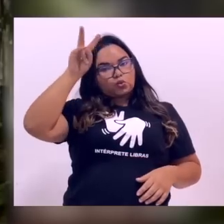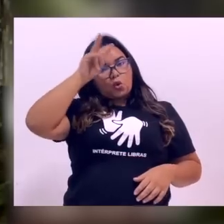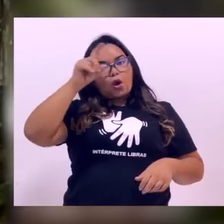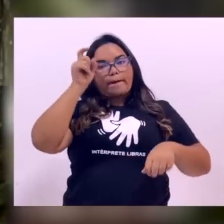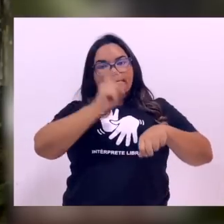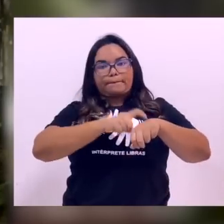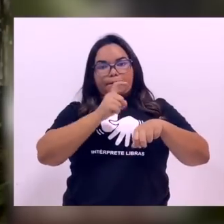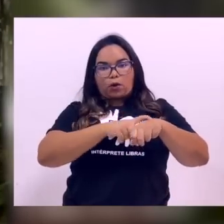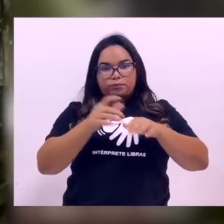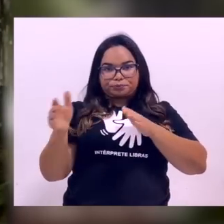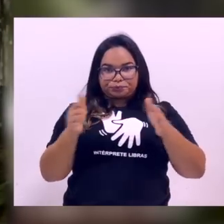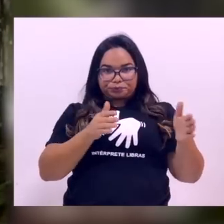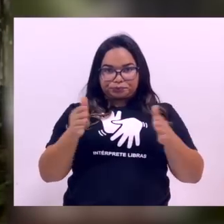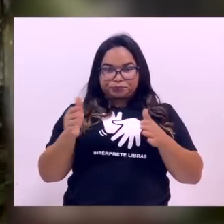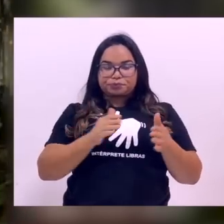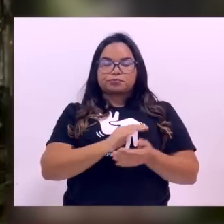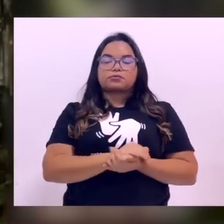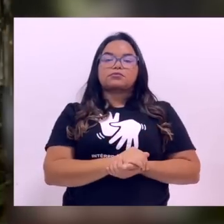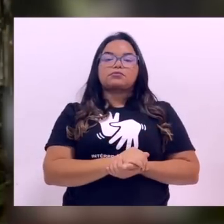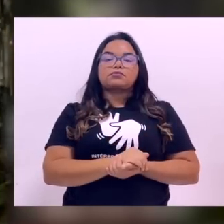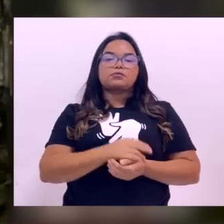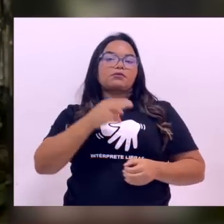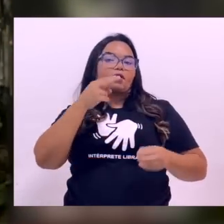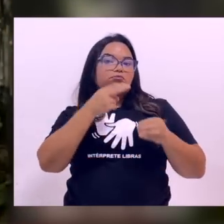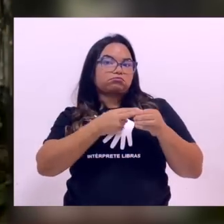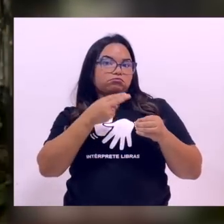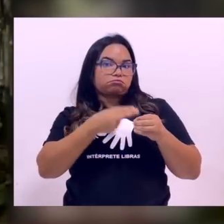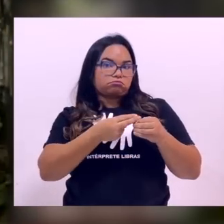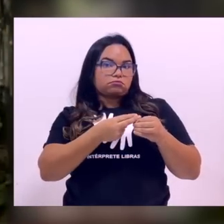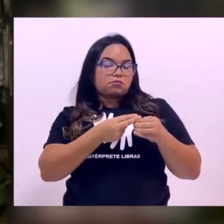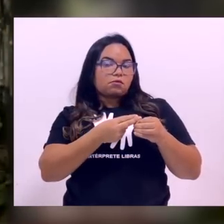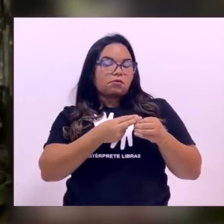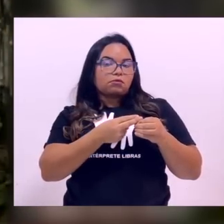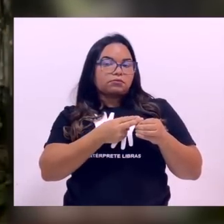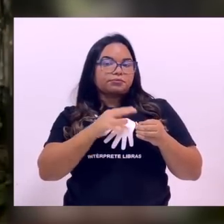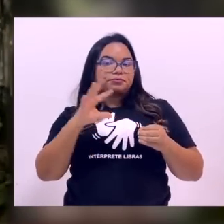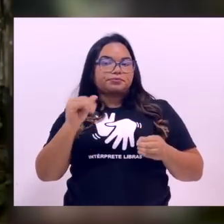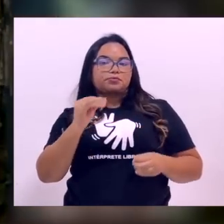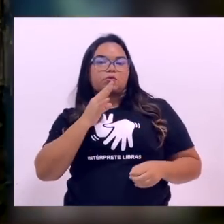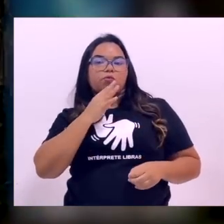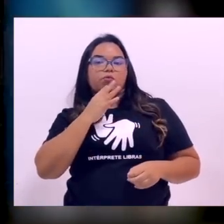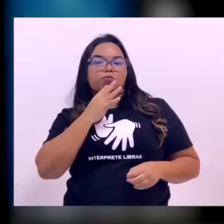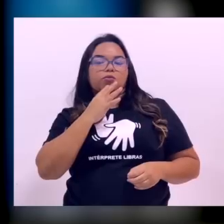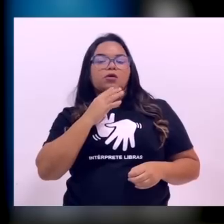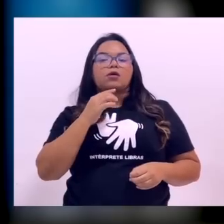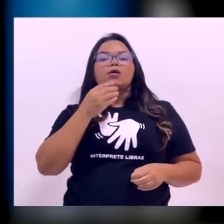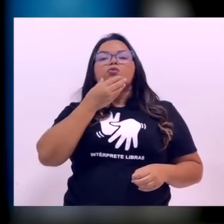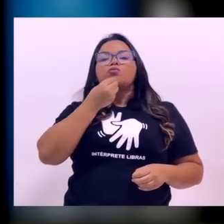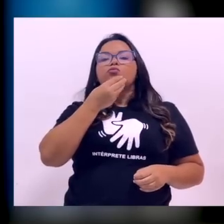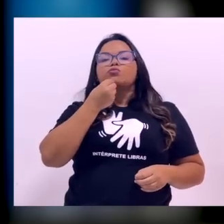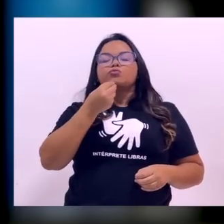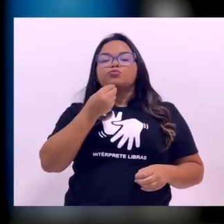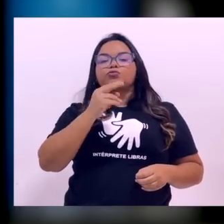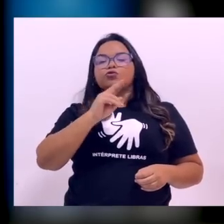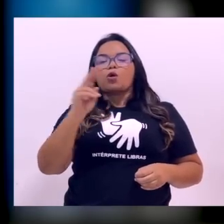quanto à história e o tempo. Agora, Nabucodonosor é também conhecido